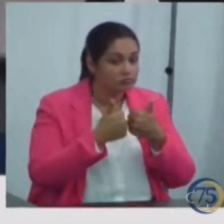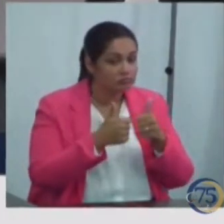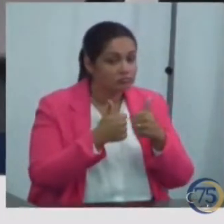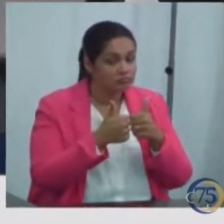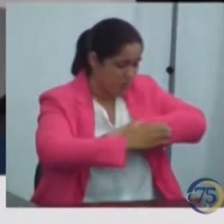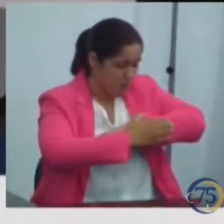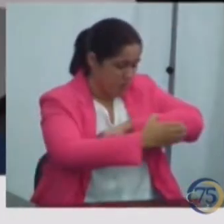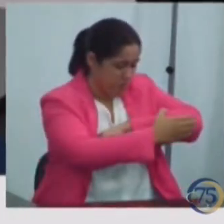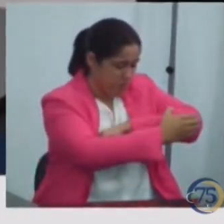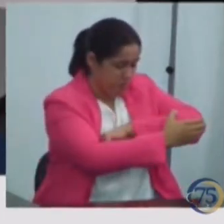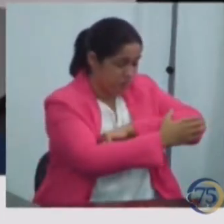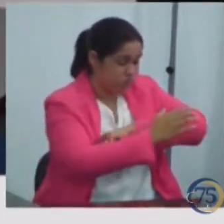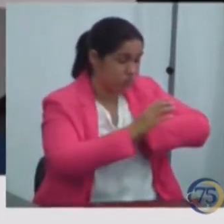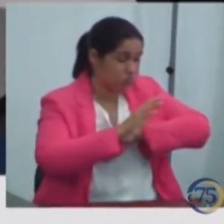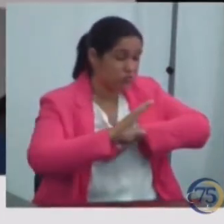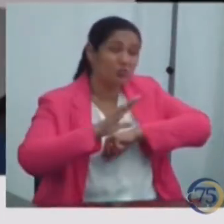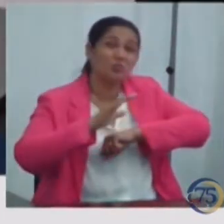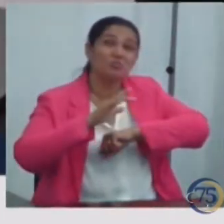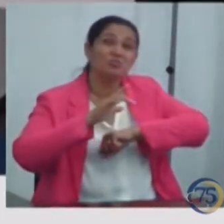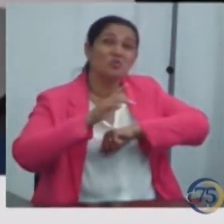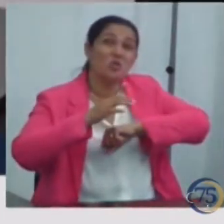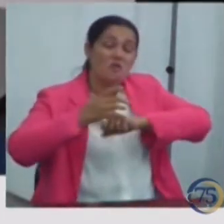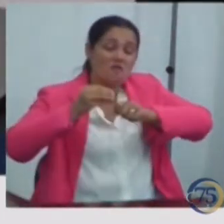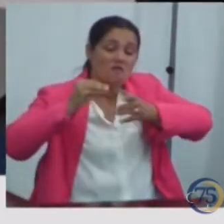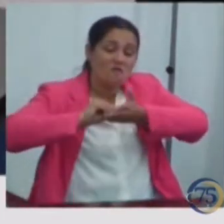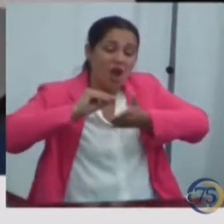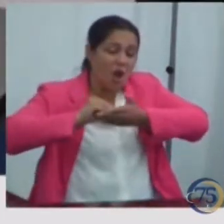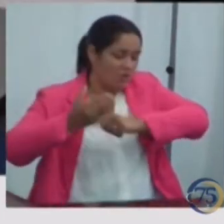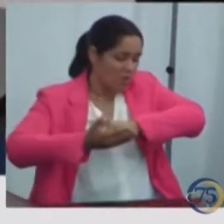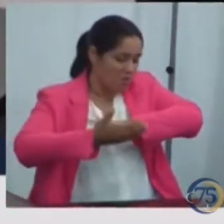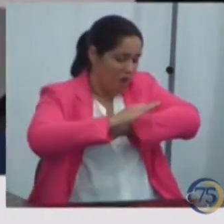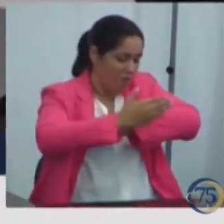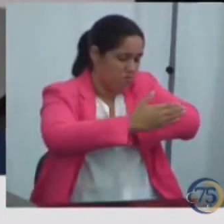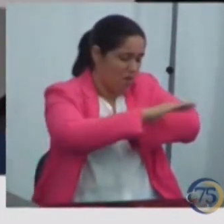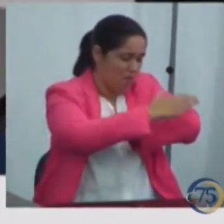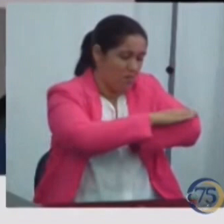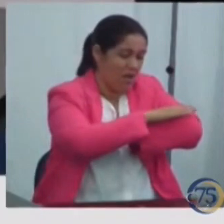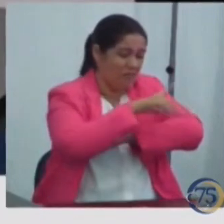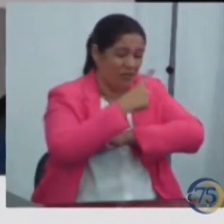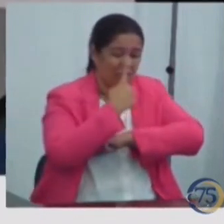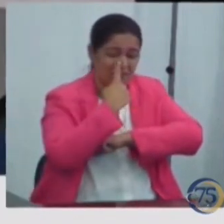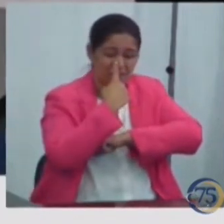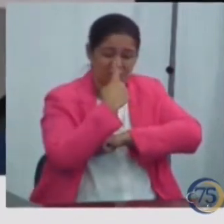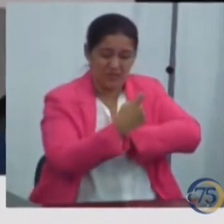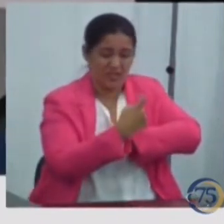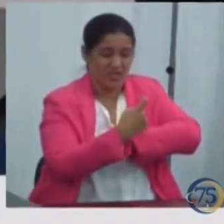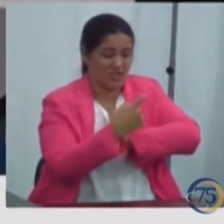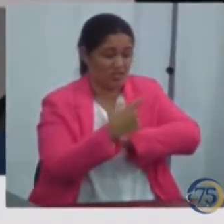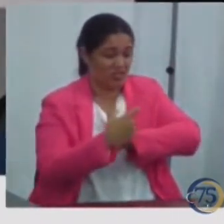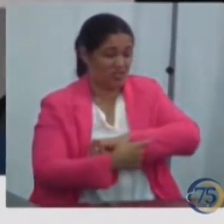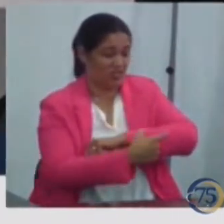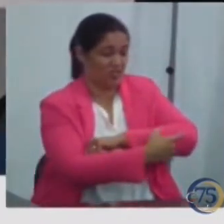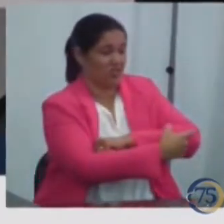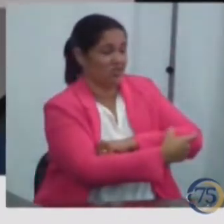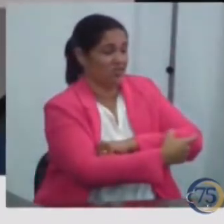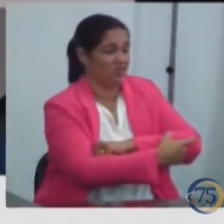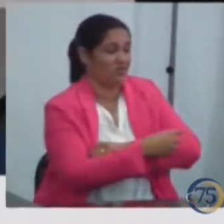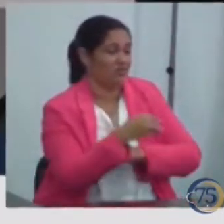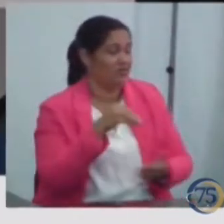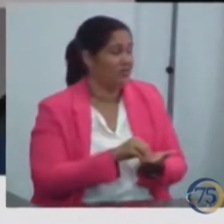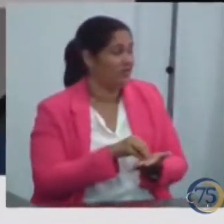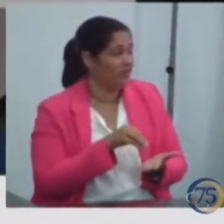transporte em seu discurso o vereador destacou entre os seus pedidos melhorias